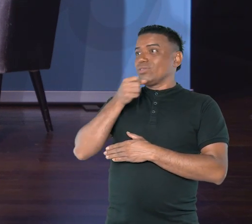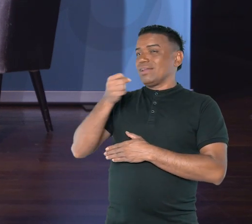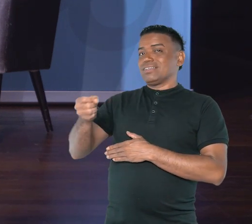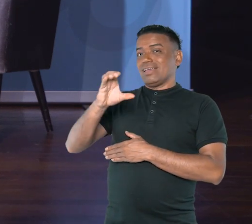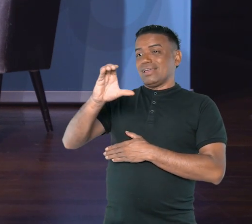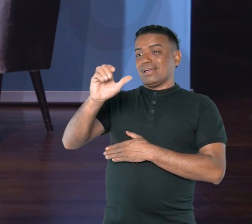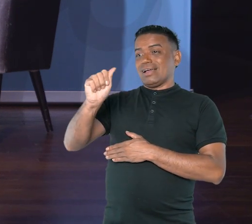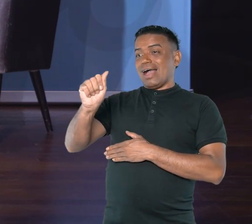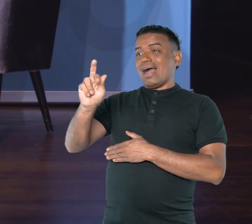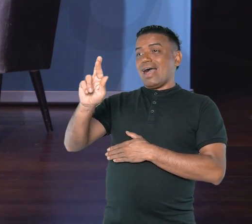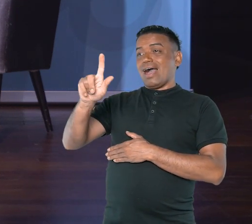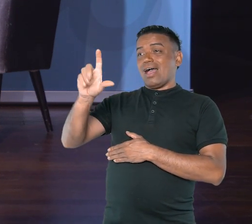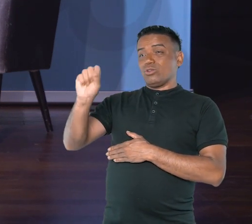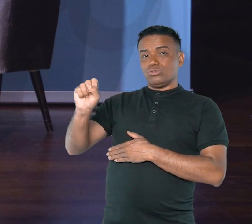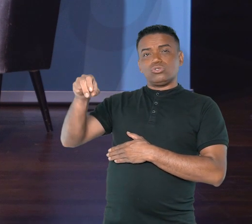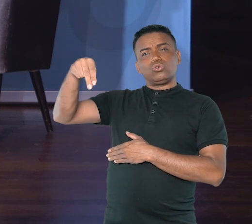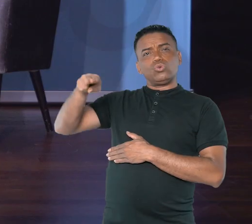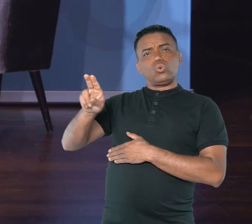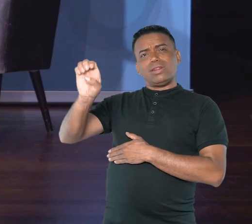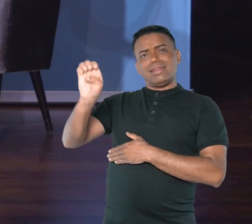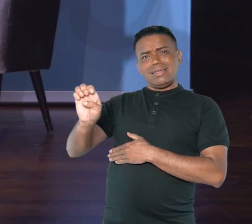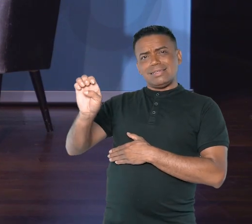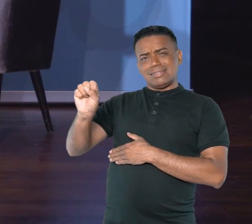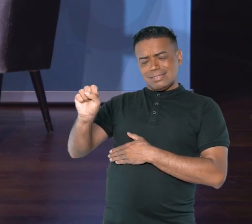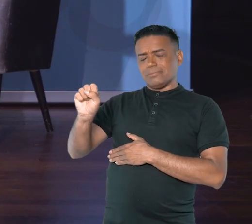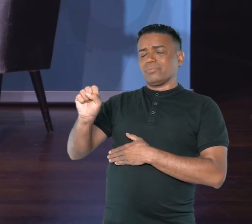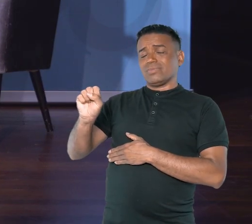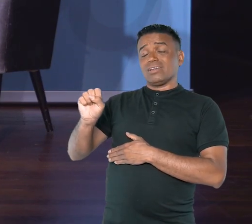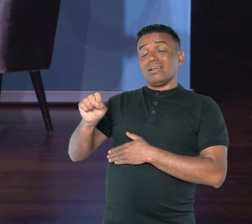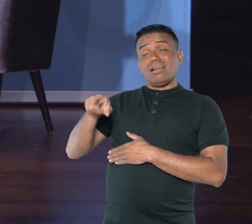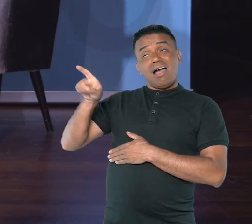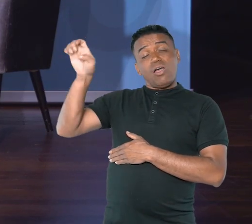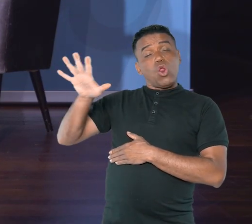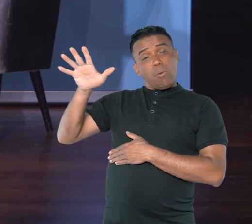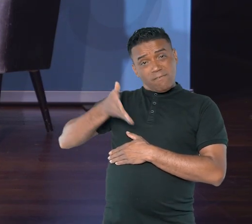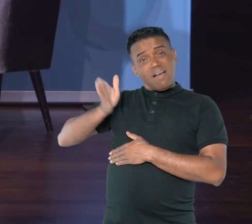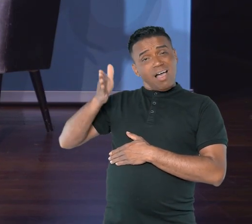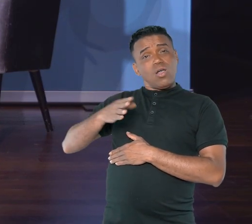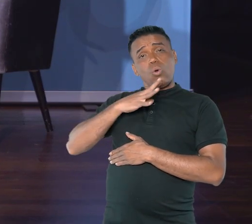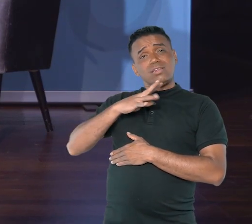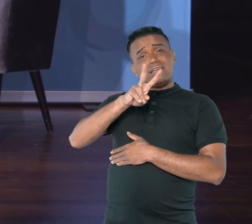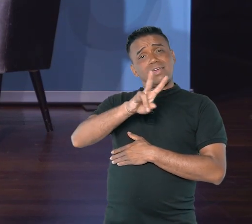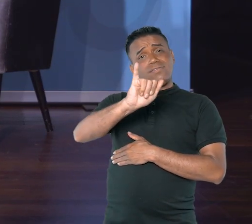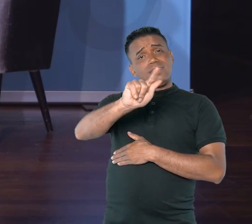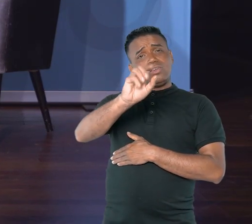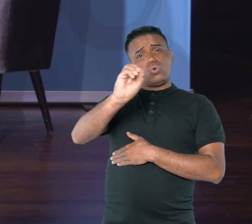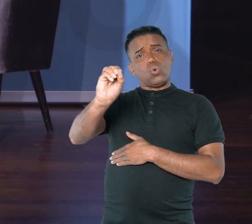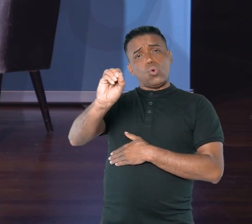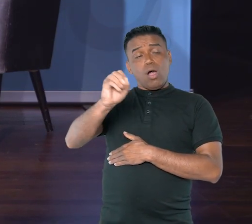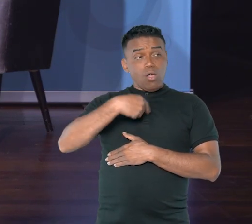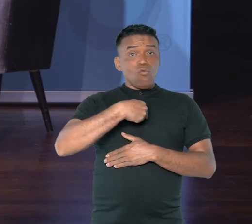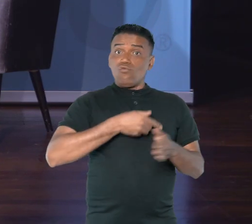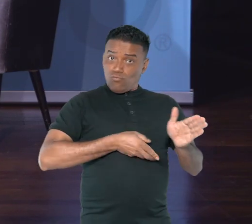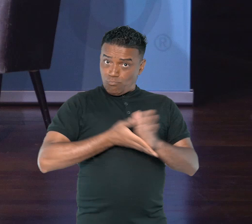ele disse, olha, um dia que você estiver ali, passando pela Europa, pela região, vá conhecer Vigo. E eu fui. E